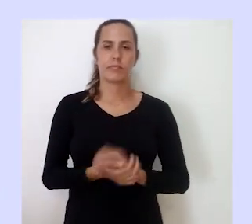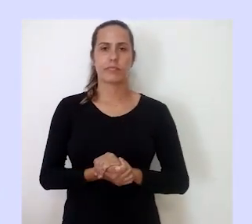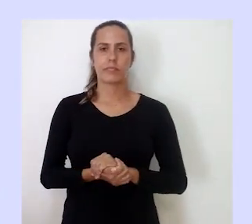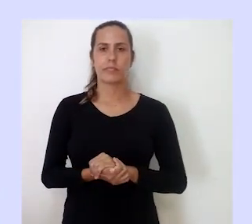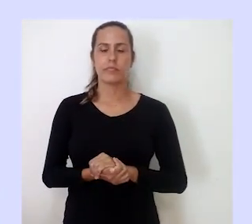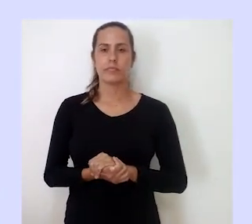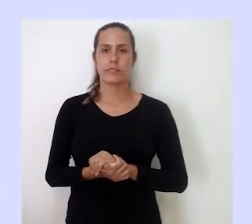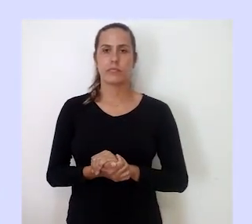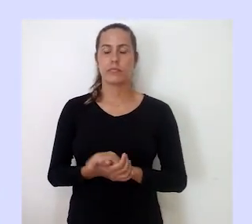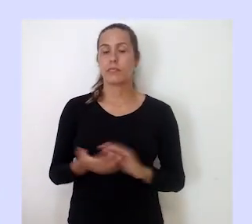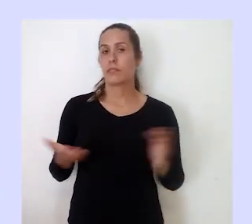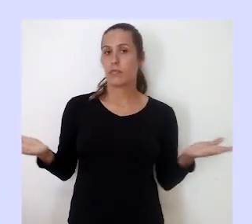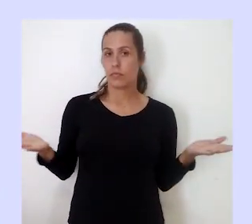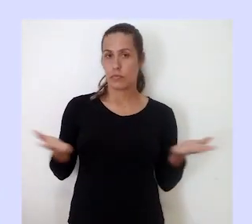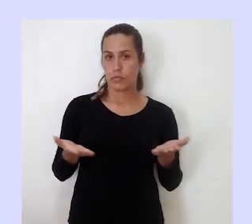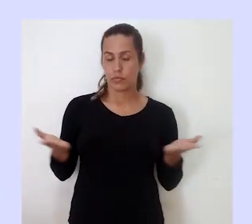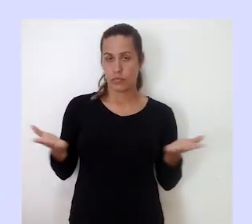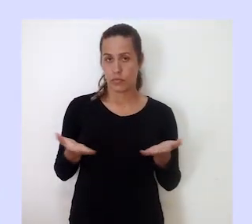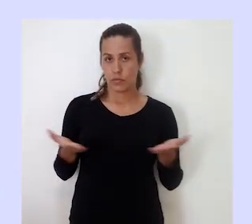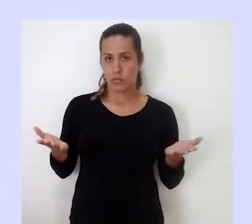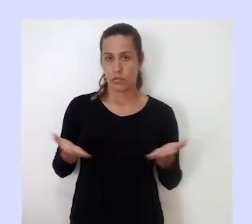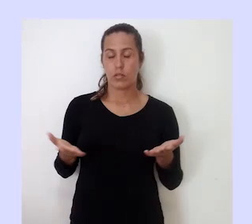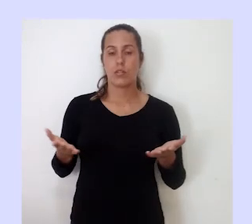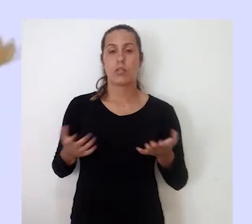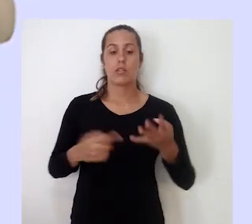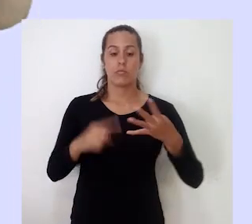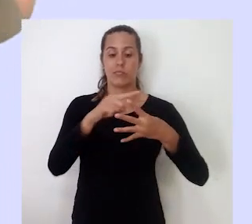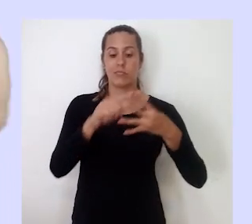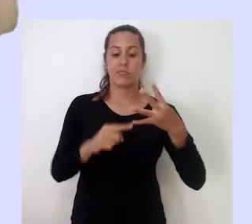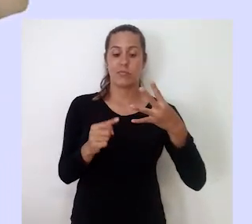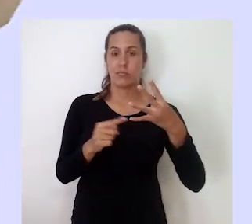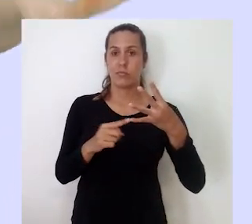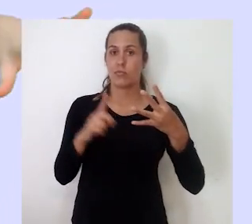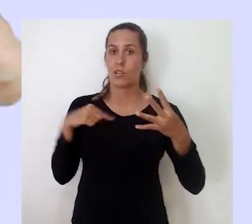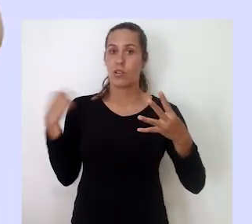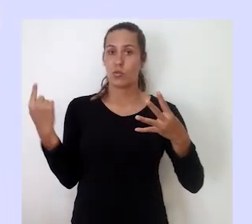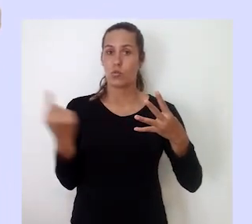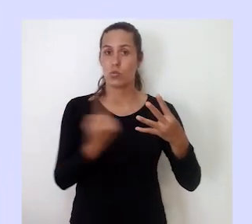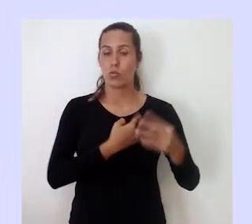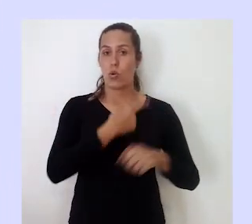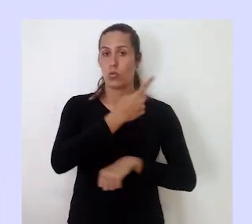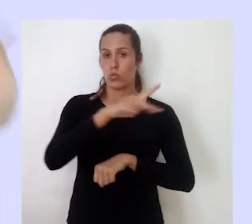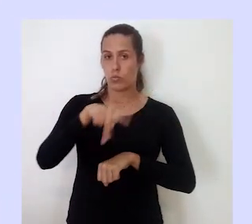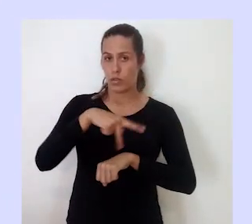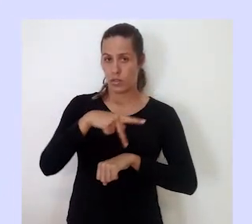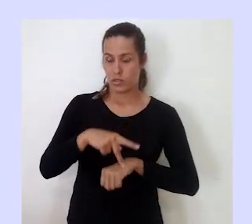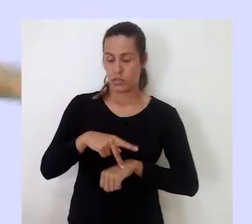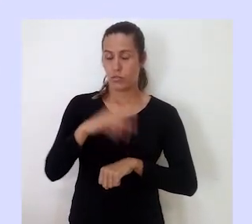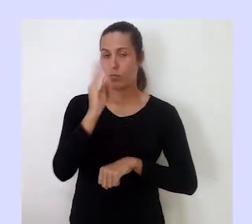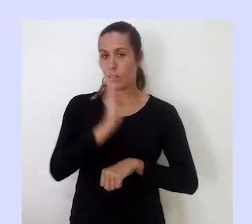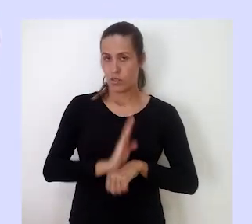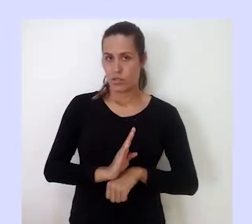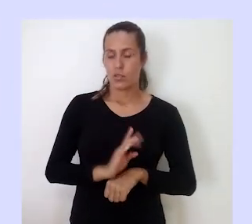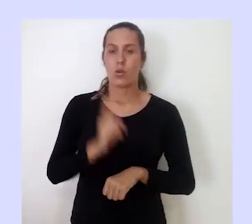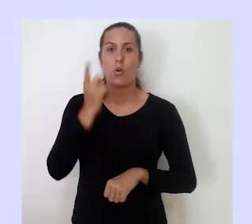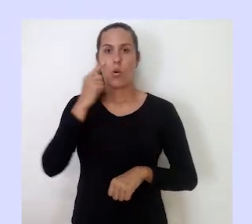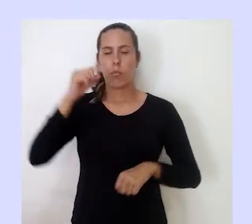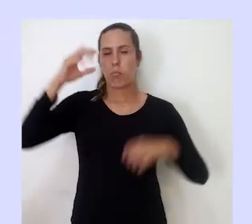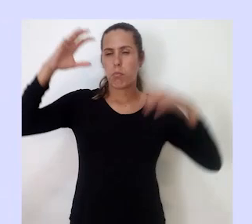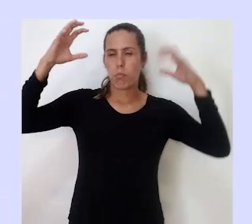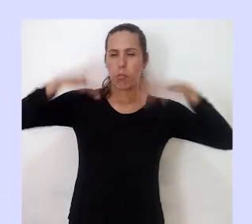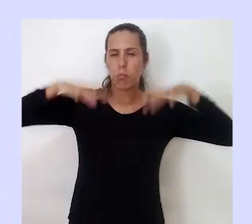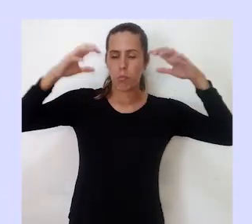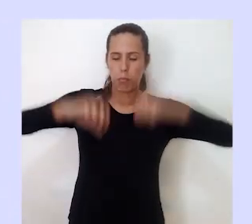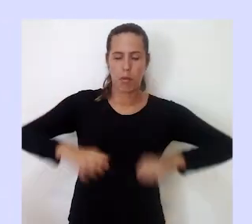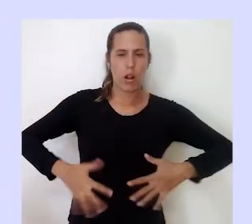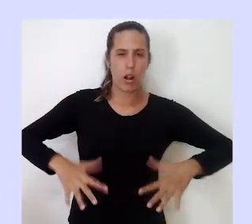quarto fenômeno, este bem particular do nosso país, as enchentes. Alô, alô,